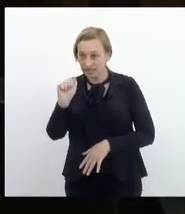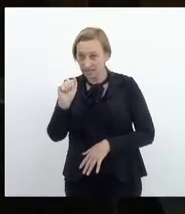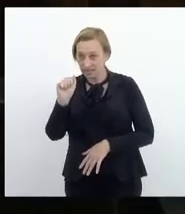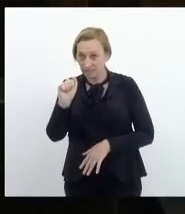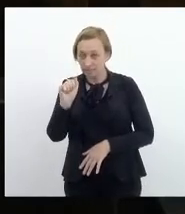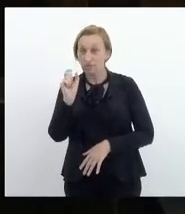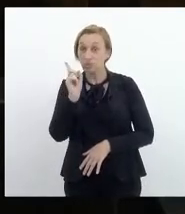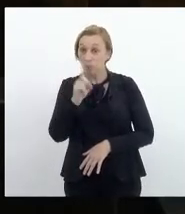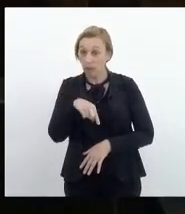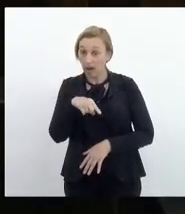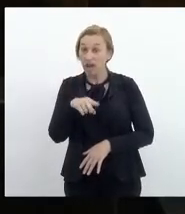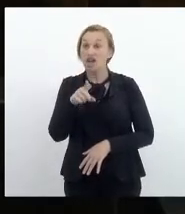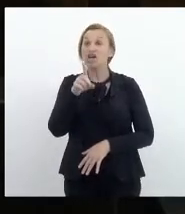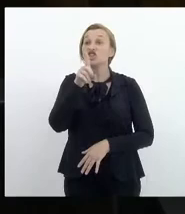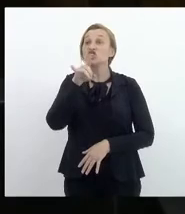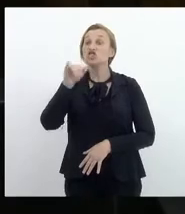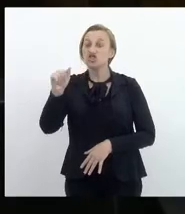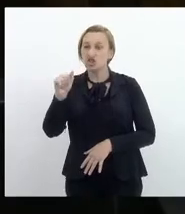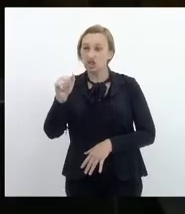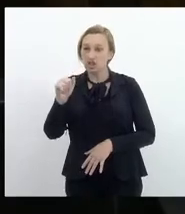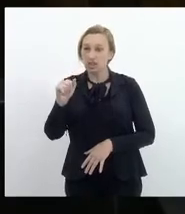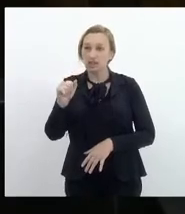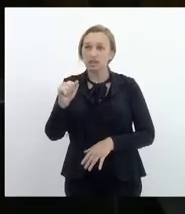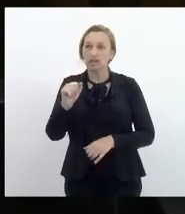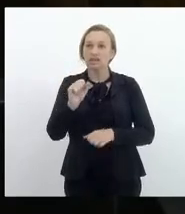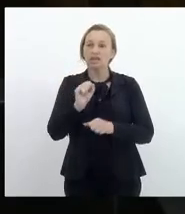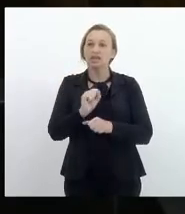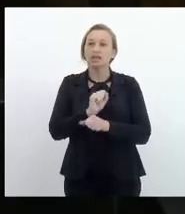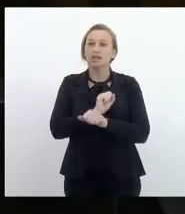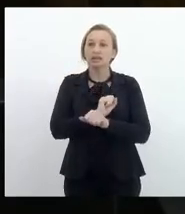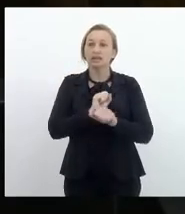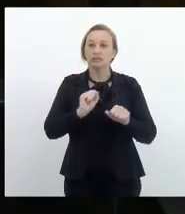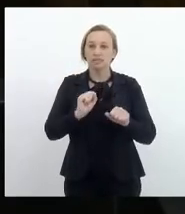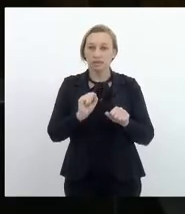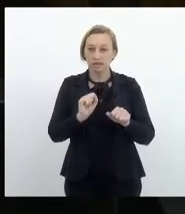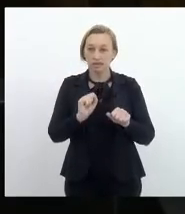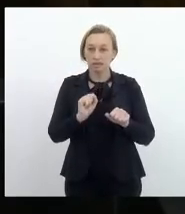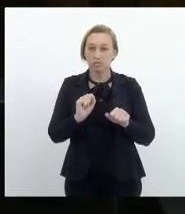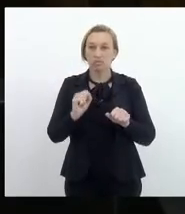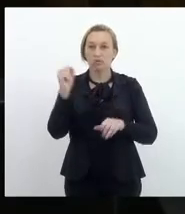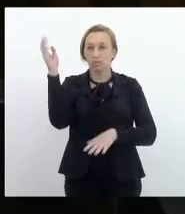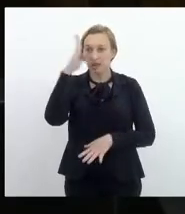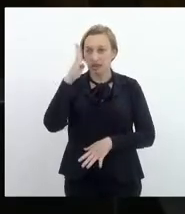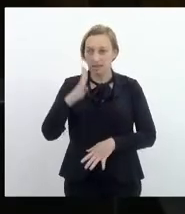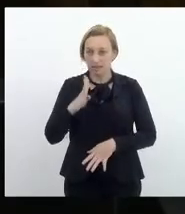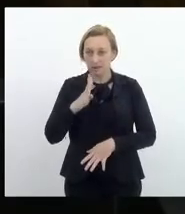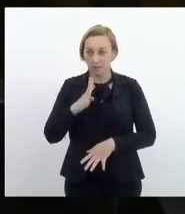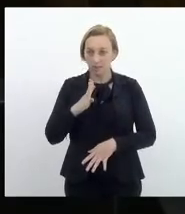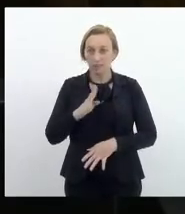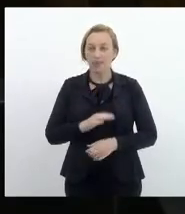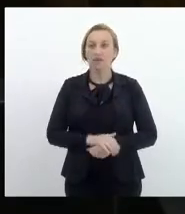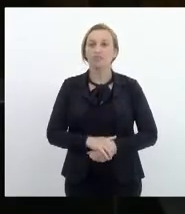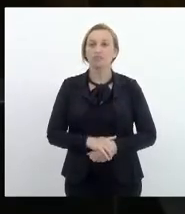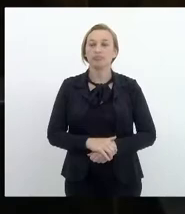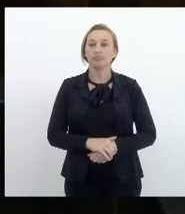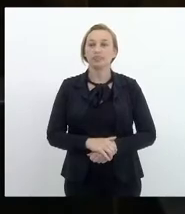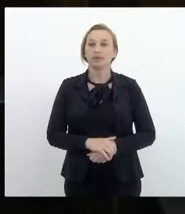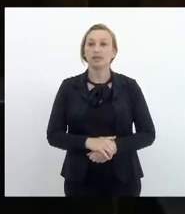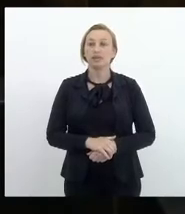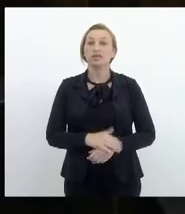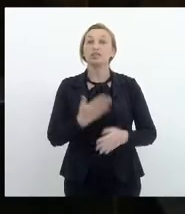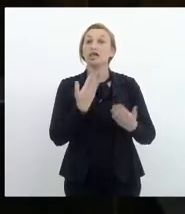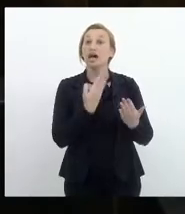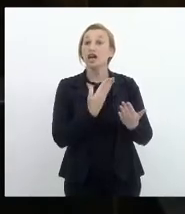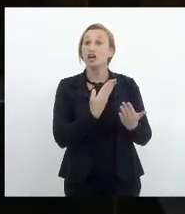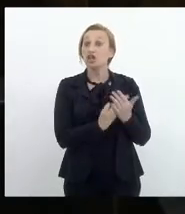é dia da independência do Brasil Bom dia que desde a Deus da